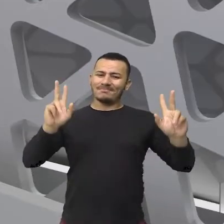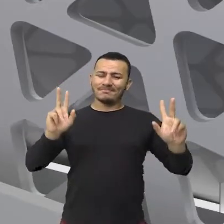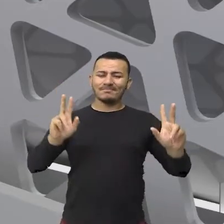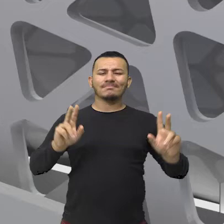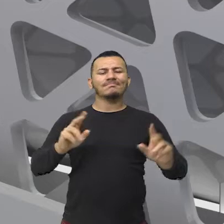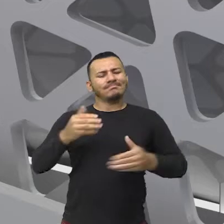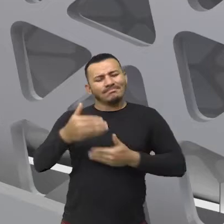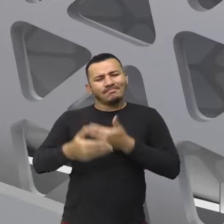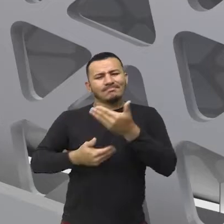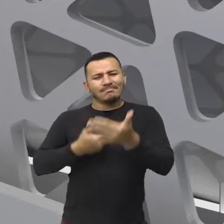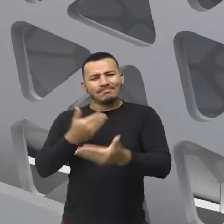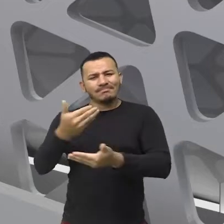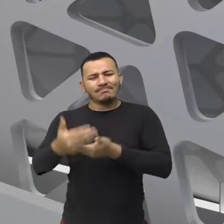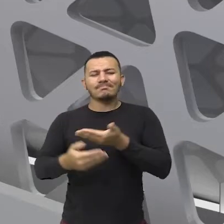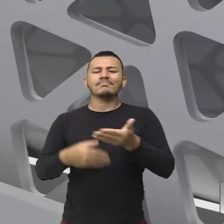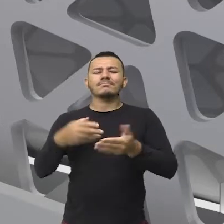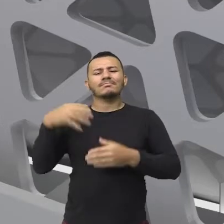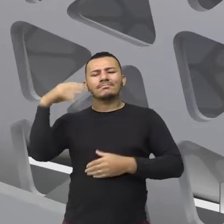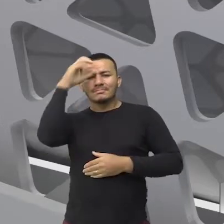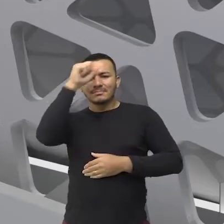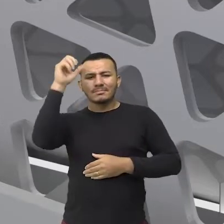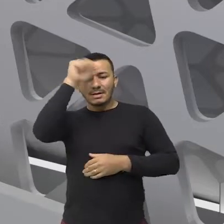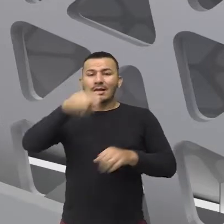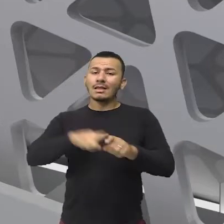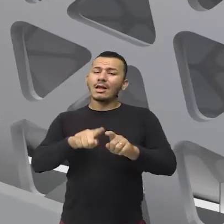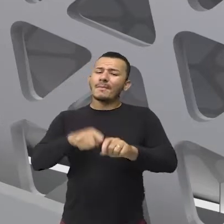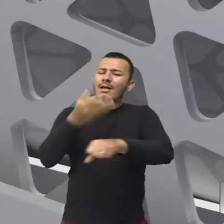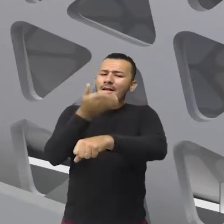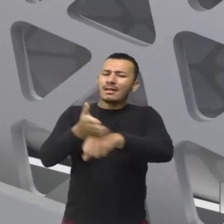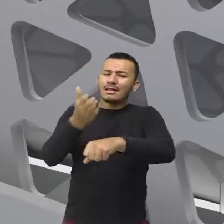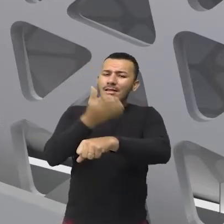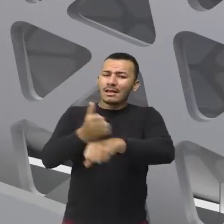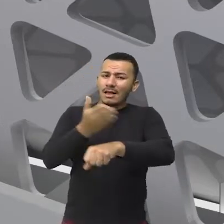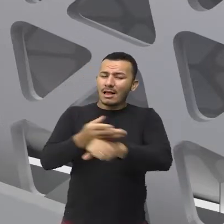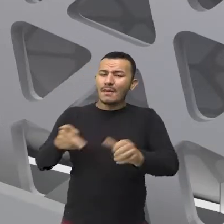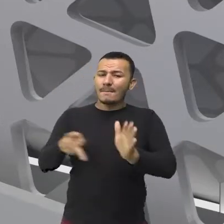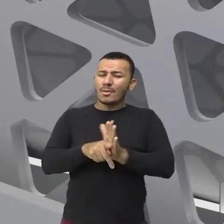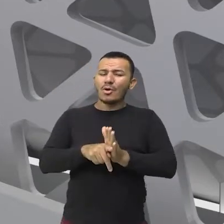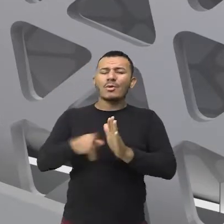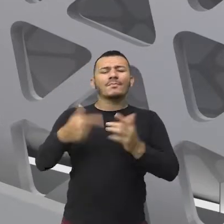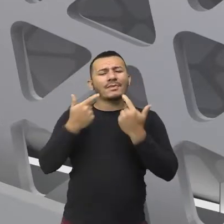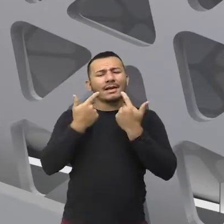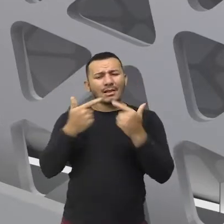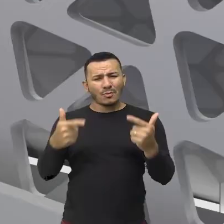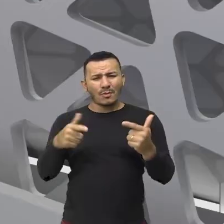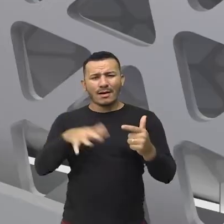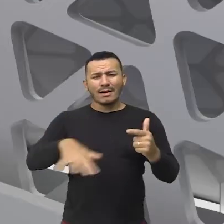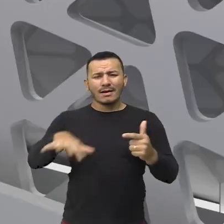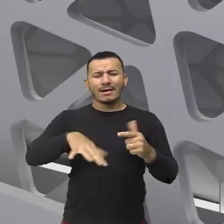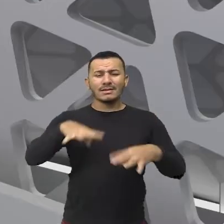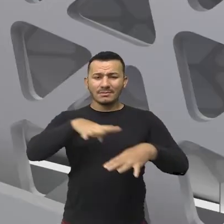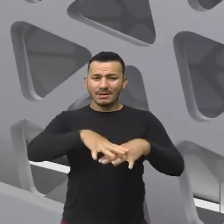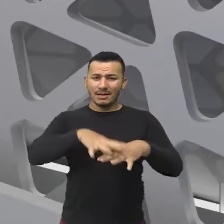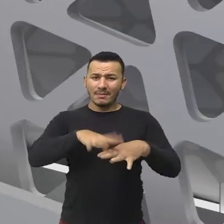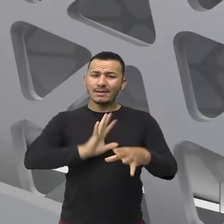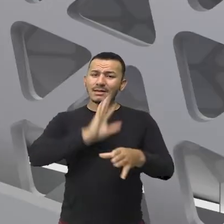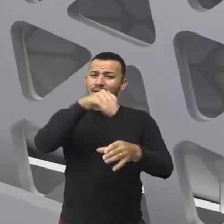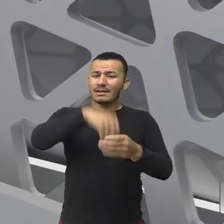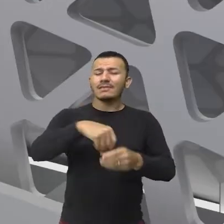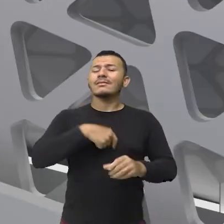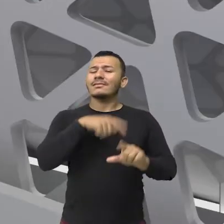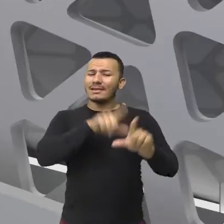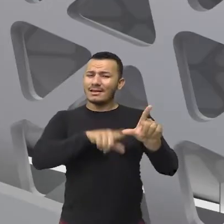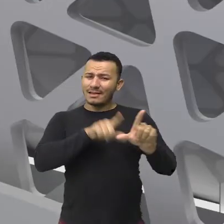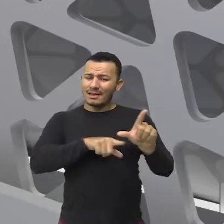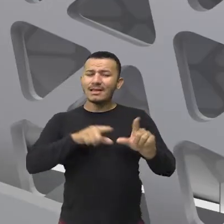né, começar a se acostumar, né, com essa linguagem da matemática, que é a linguagem que envolve